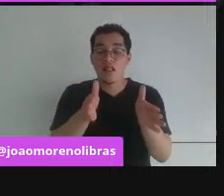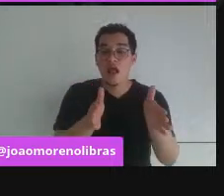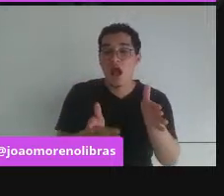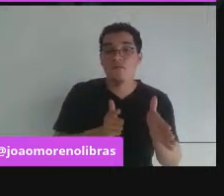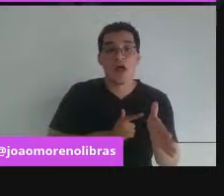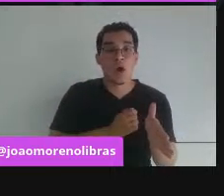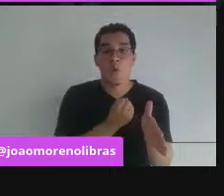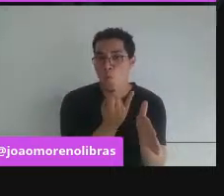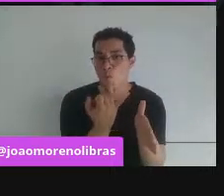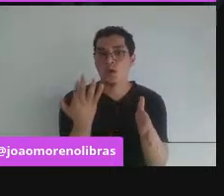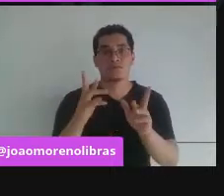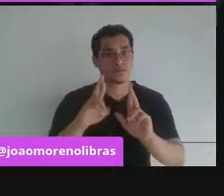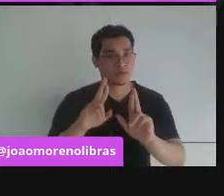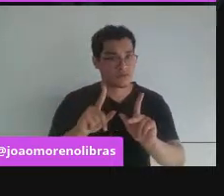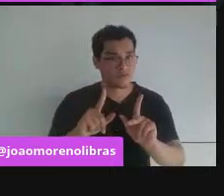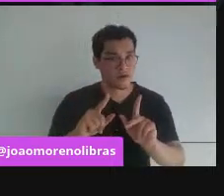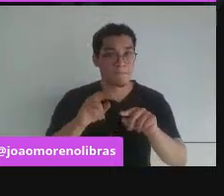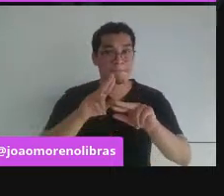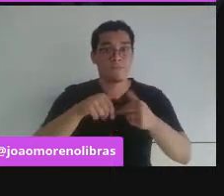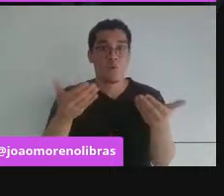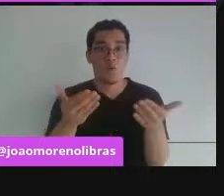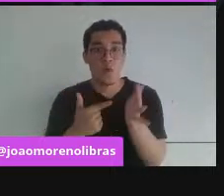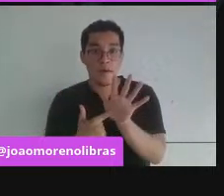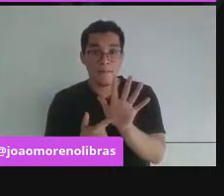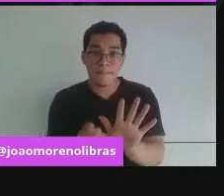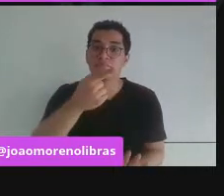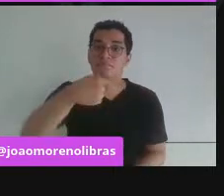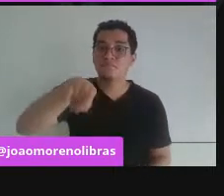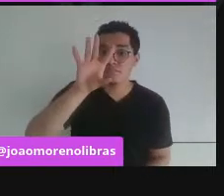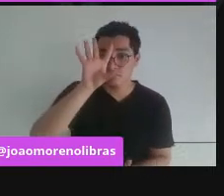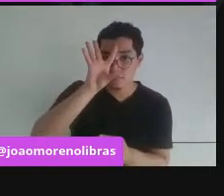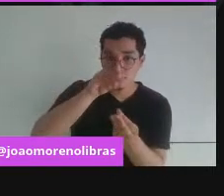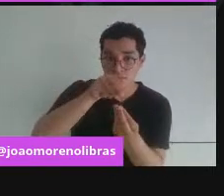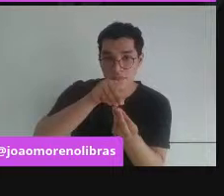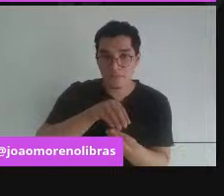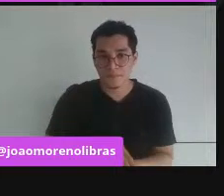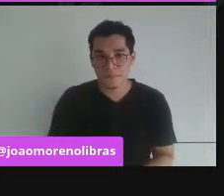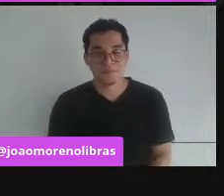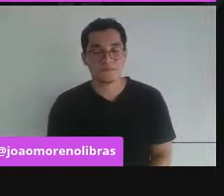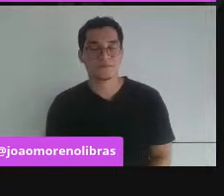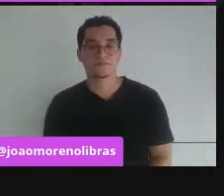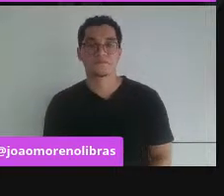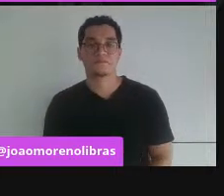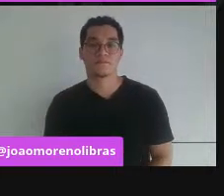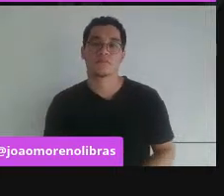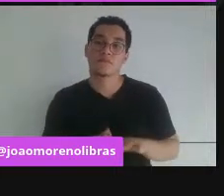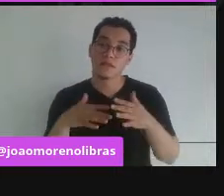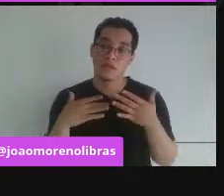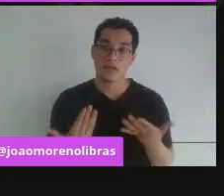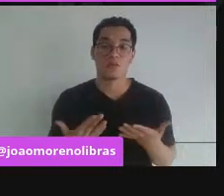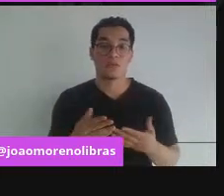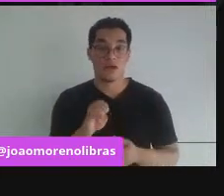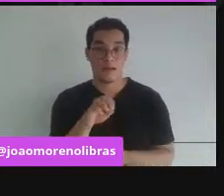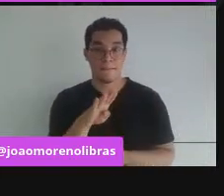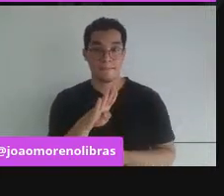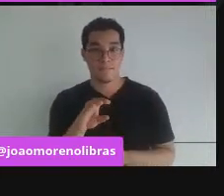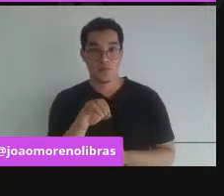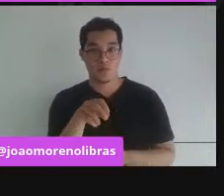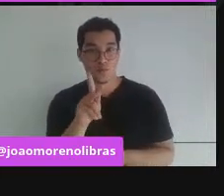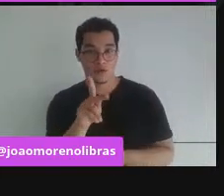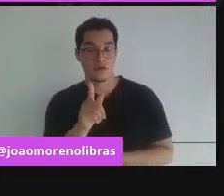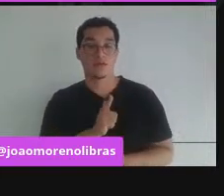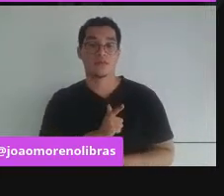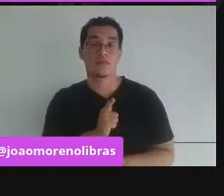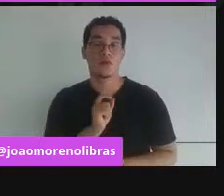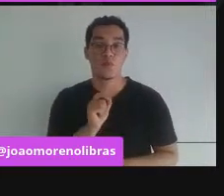de páginas e eu vou apresentar isso para vocês, tá certo? Então, o e-book tem